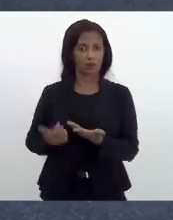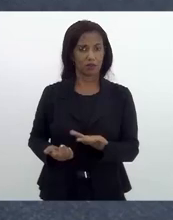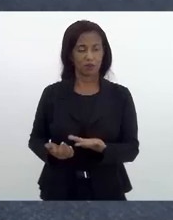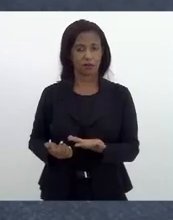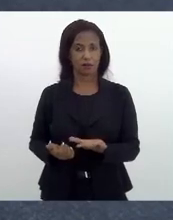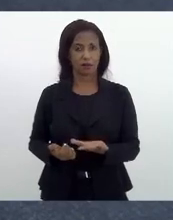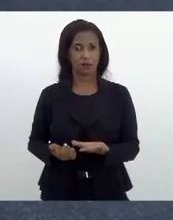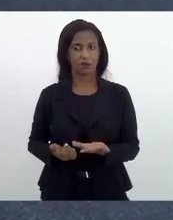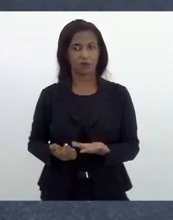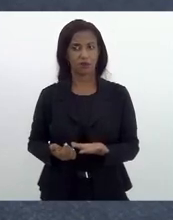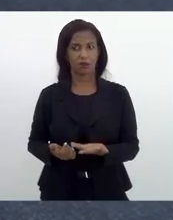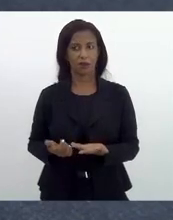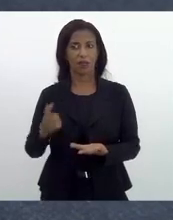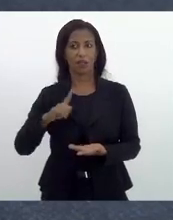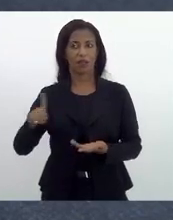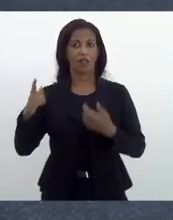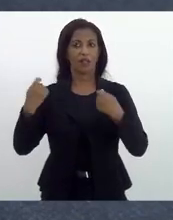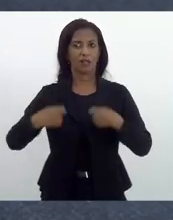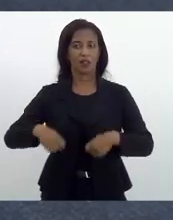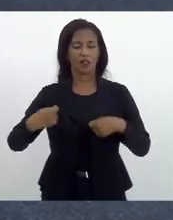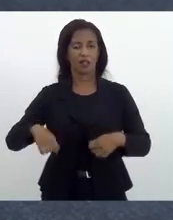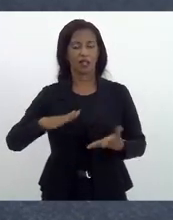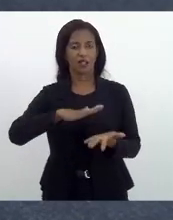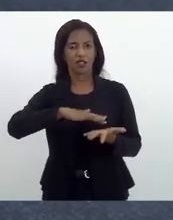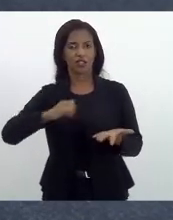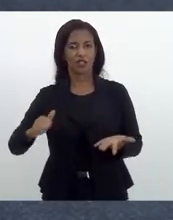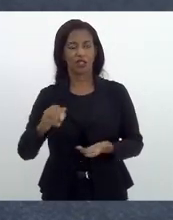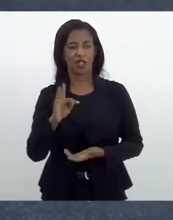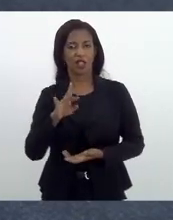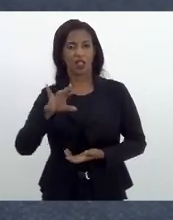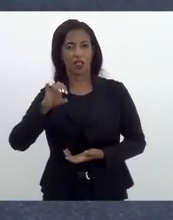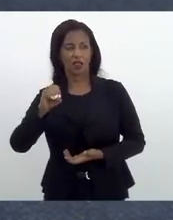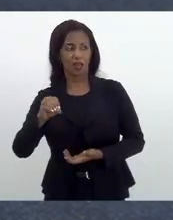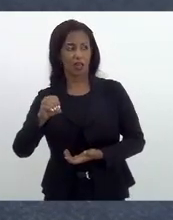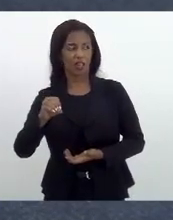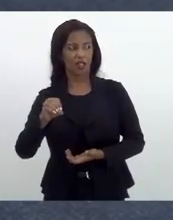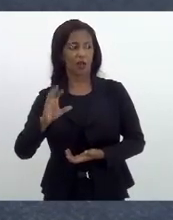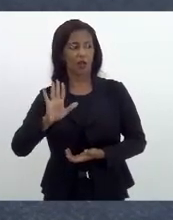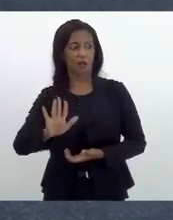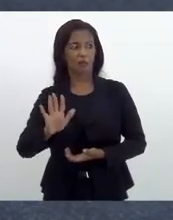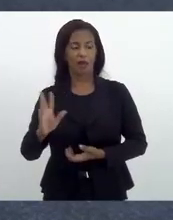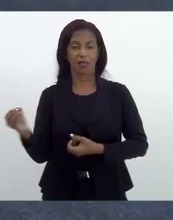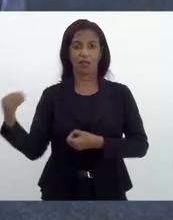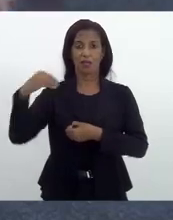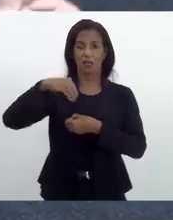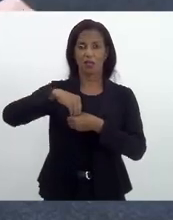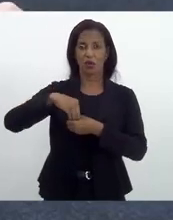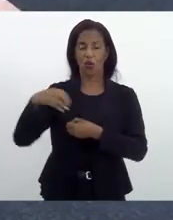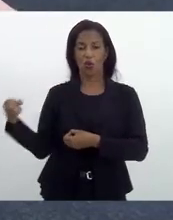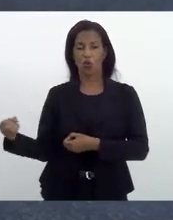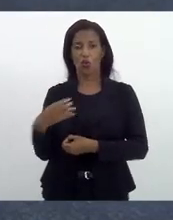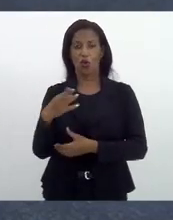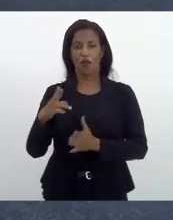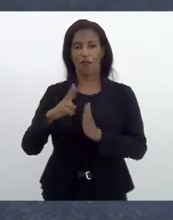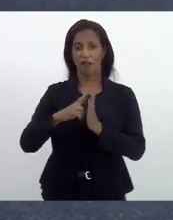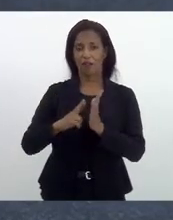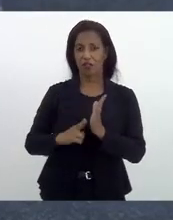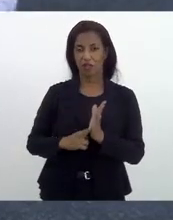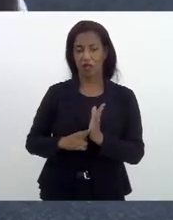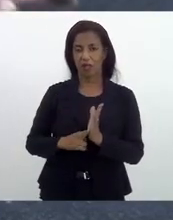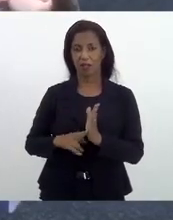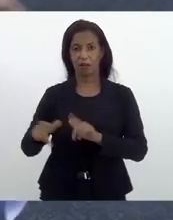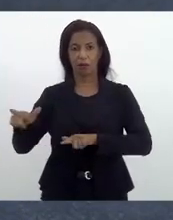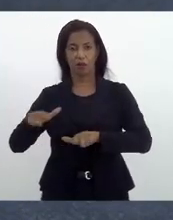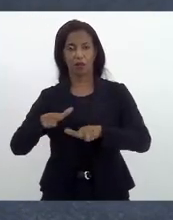que não seria necessário extinguir o triênio para os novos servidores, mas apenas incluir novas regras para que o servidor